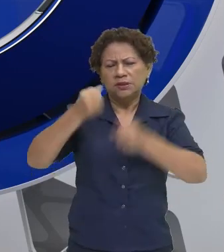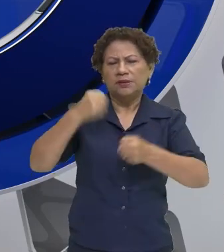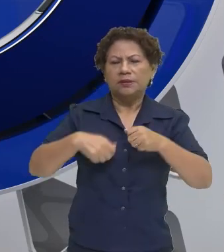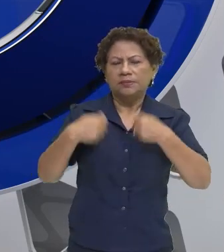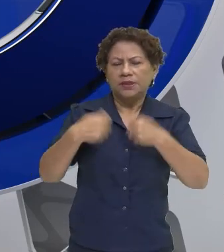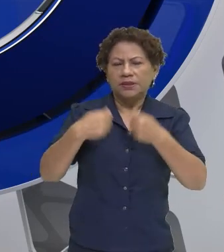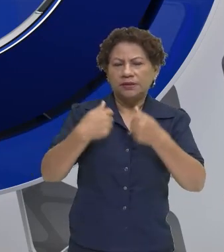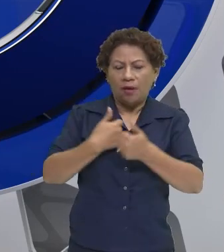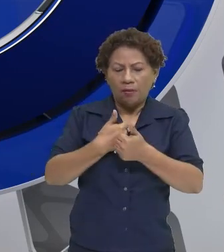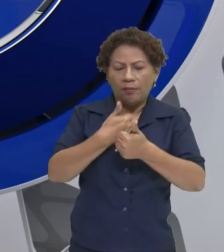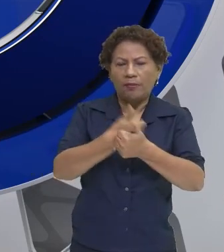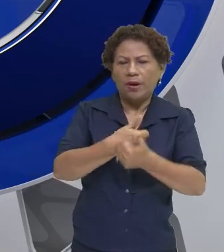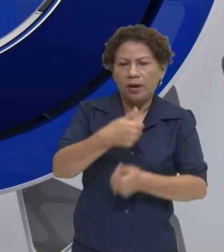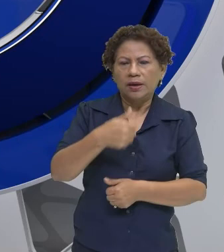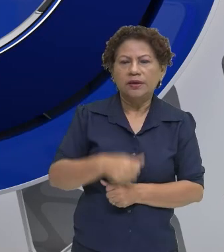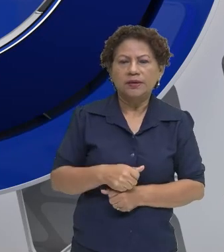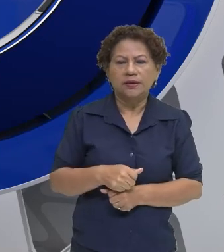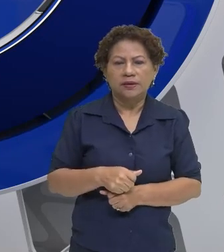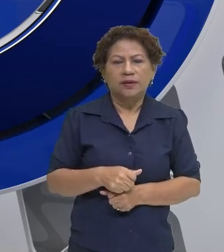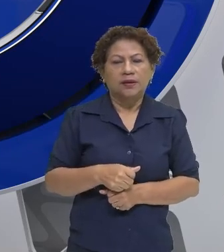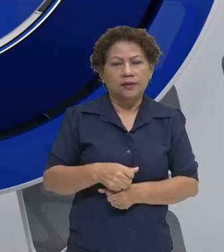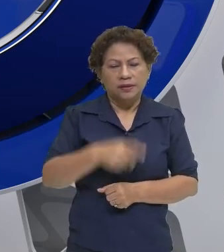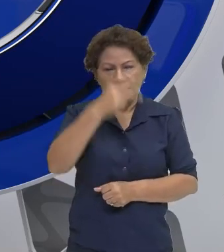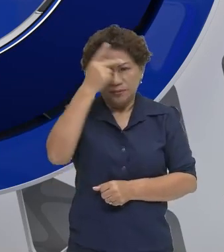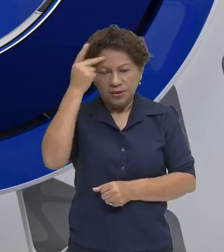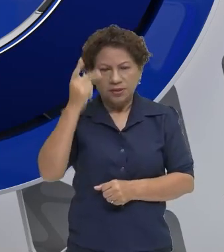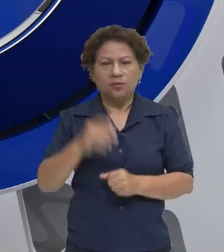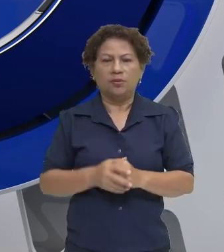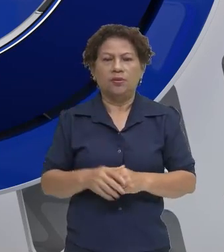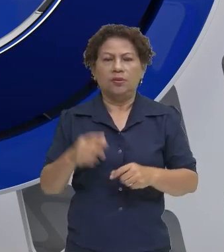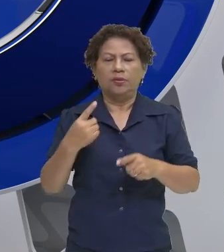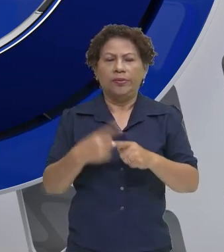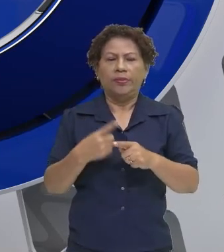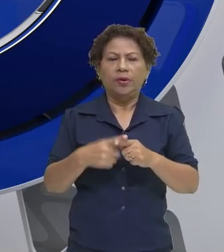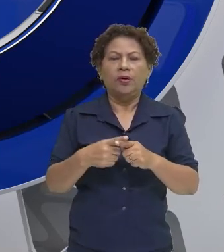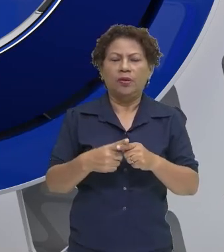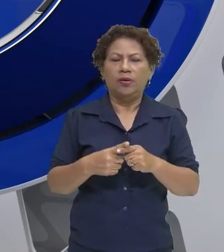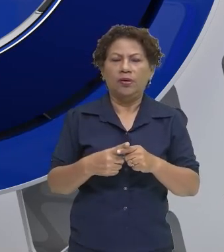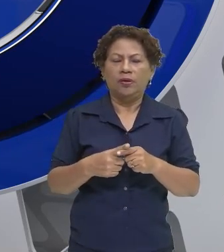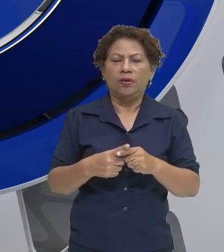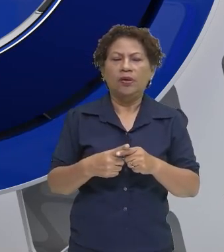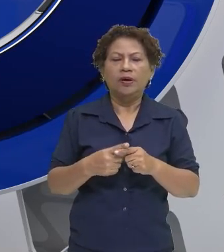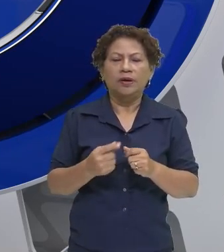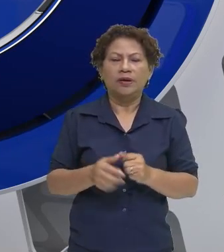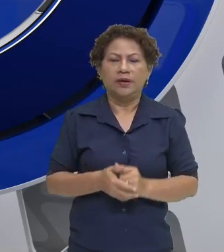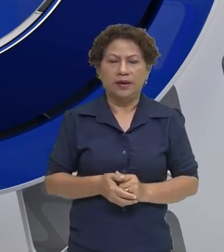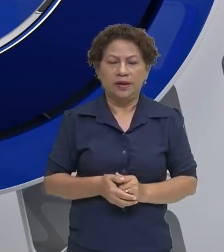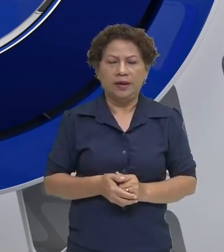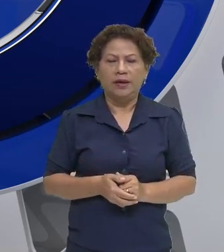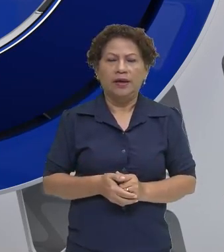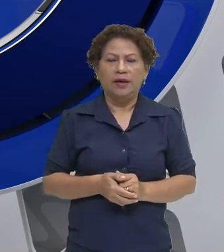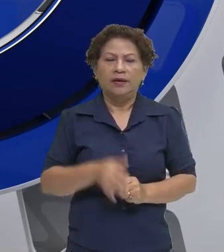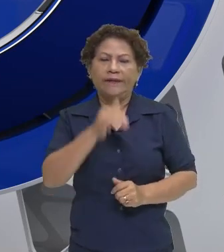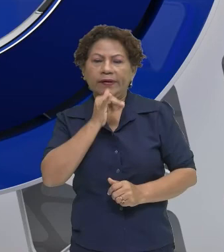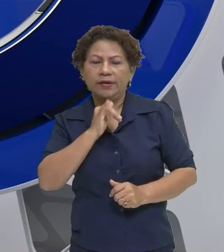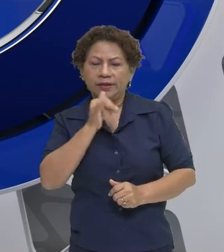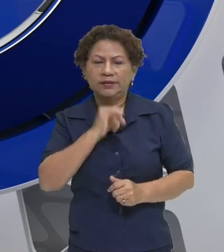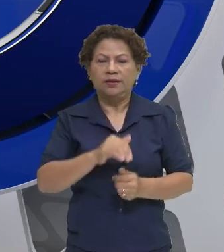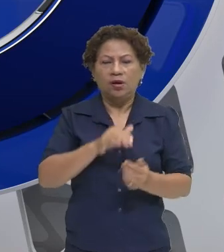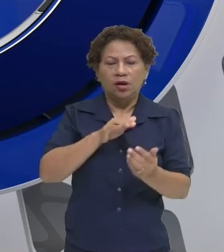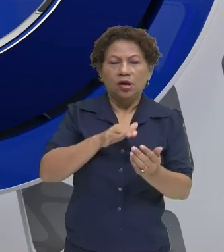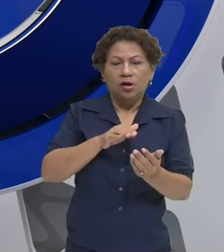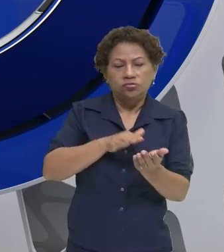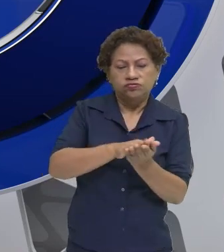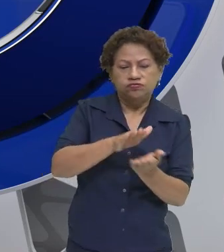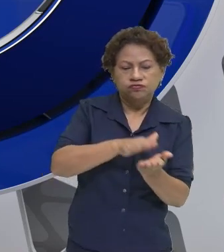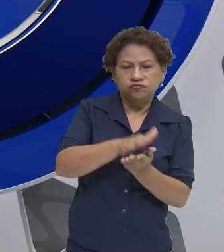que a serigrafia, o stencil, estava muito presente na pop art. A questão da reprodução